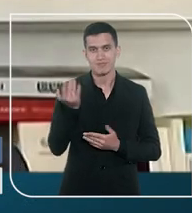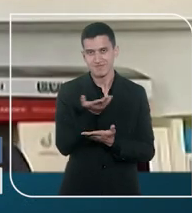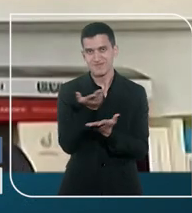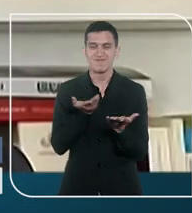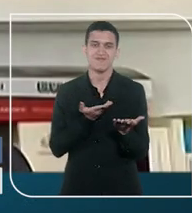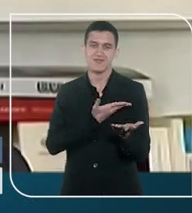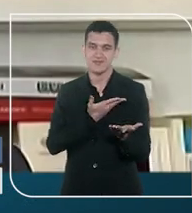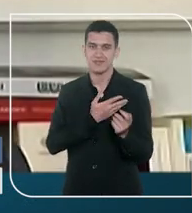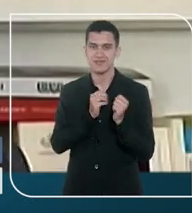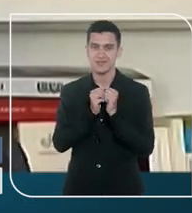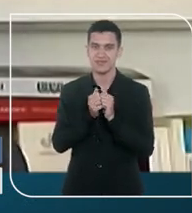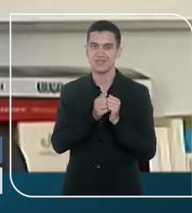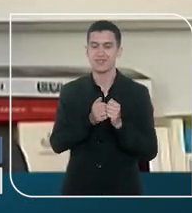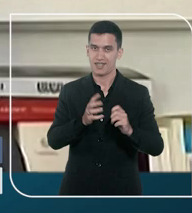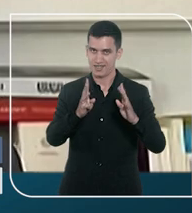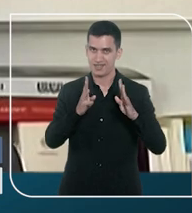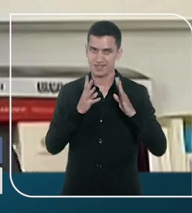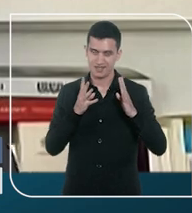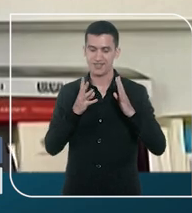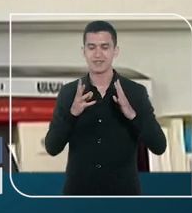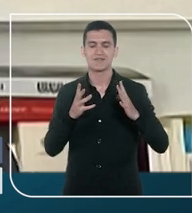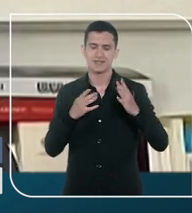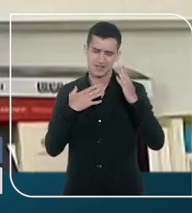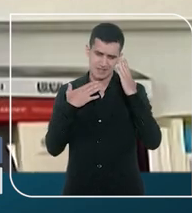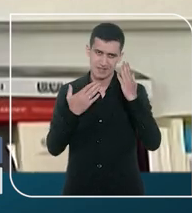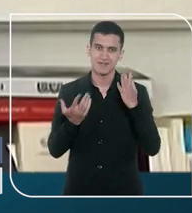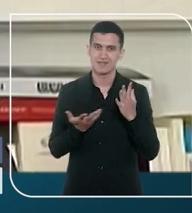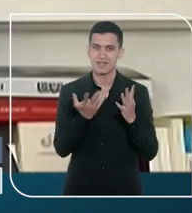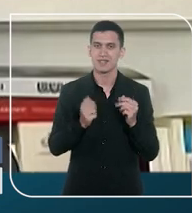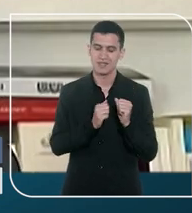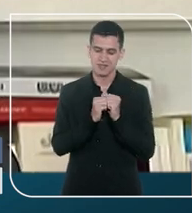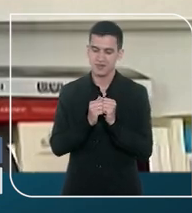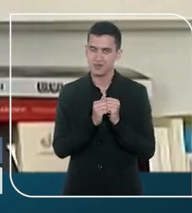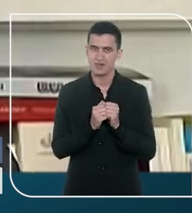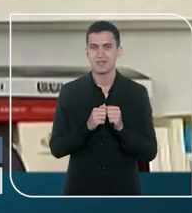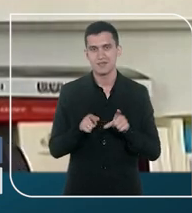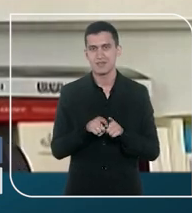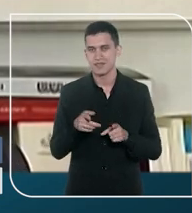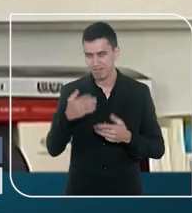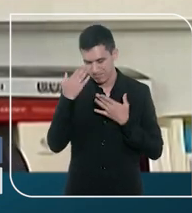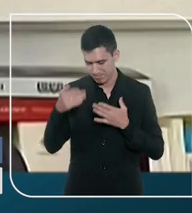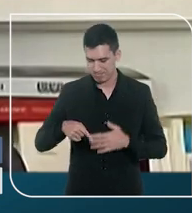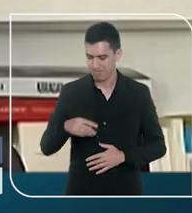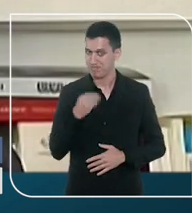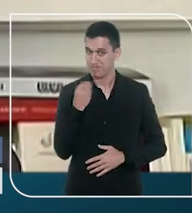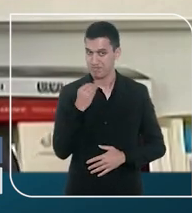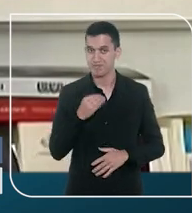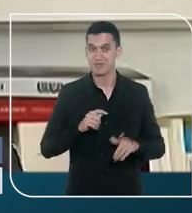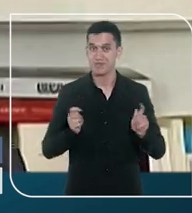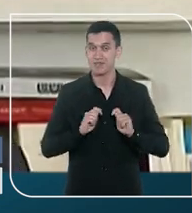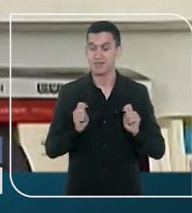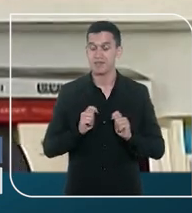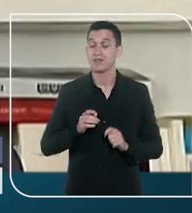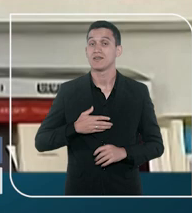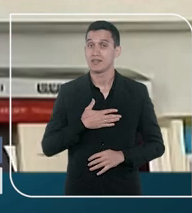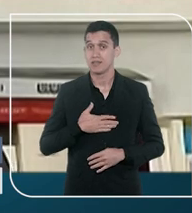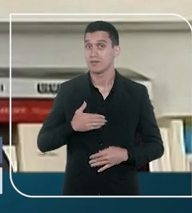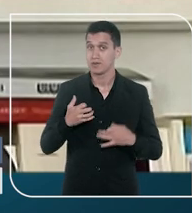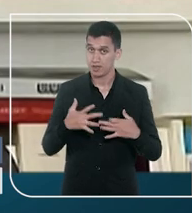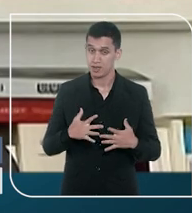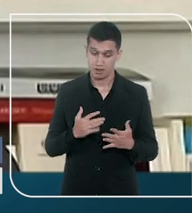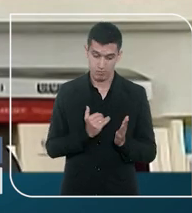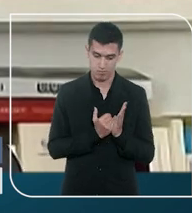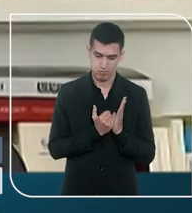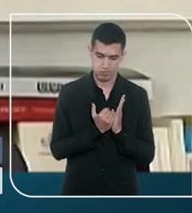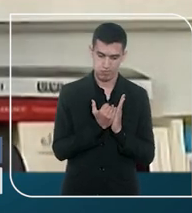vendo, que estão nos ouvindo, e que nós agradecemos bastante, né, por essa oportunidade. Eu gostaria de dizer que, com o aumento que nós